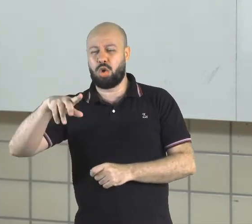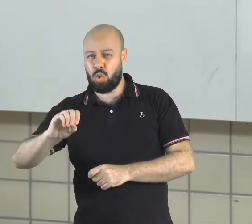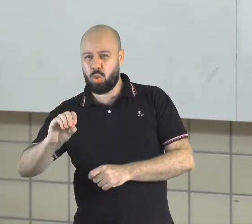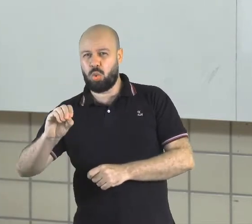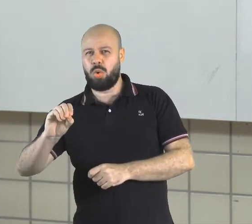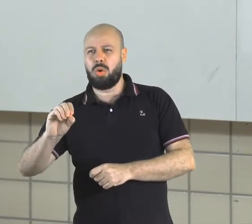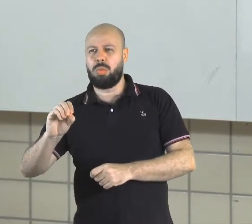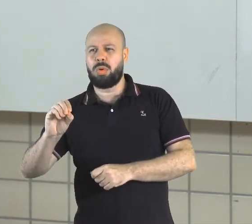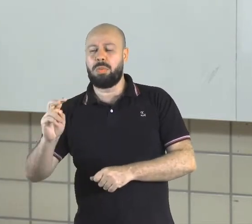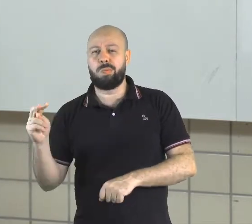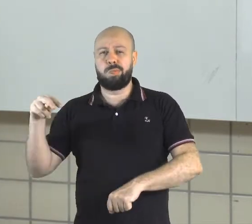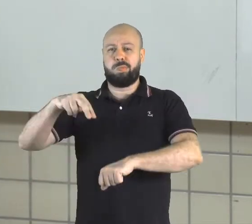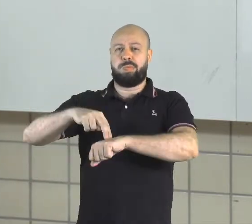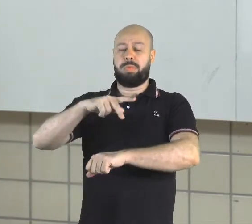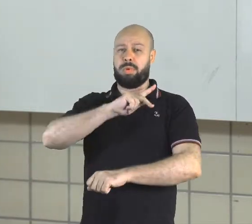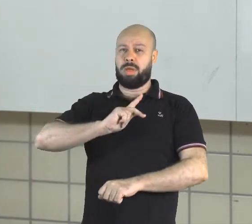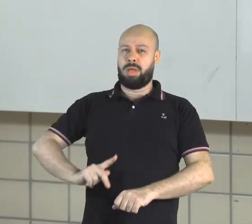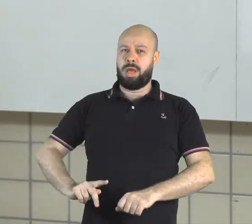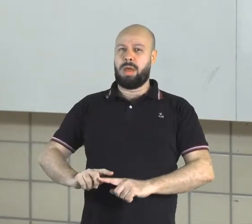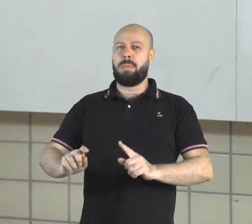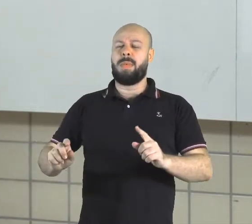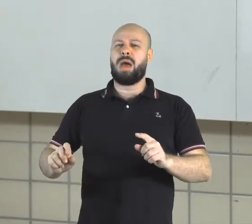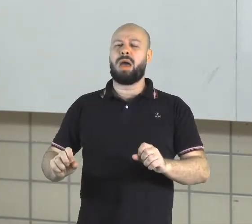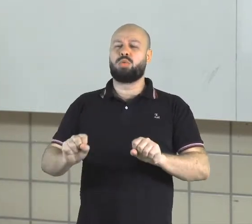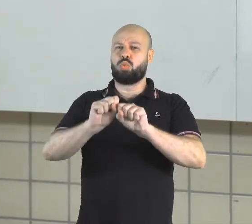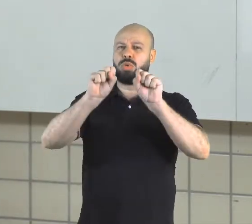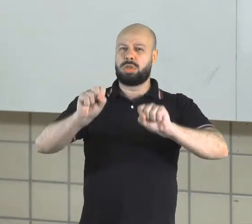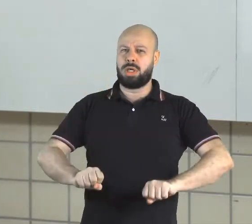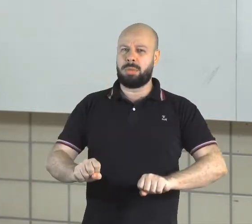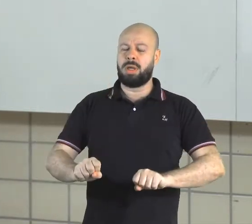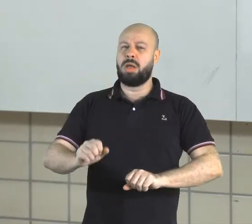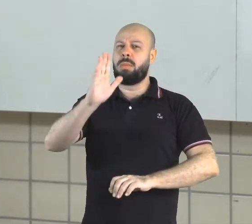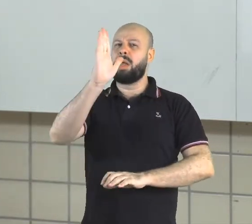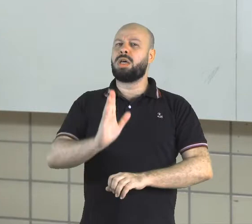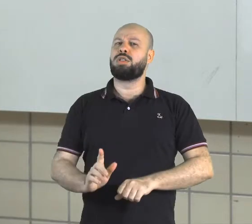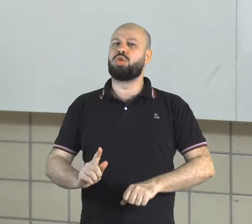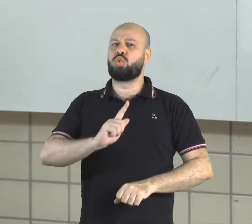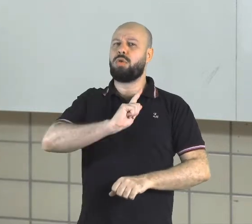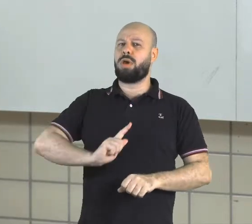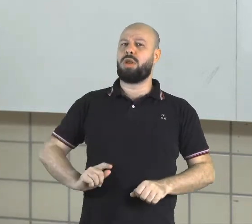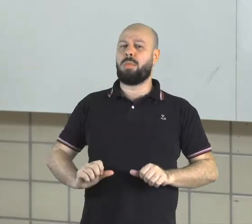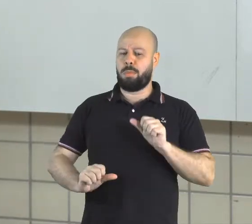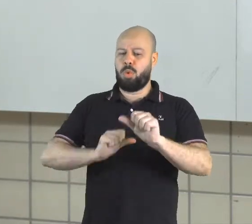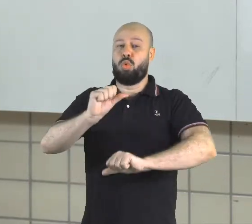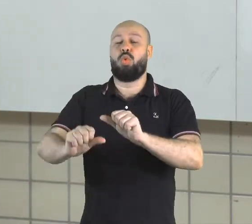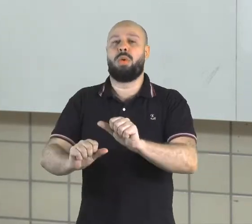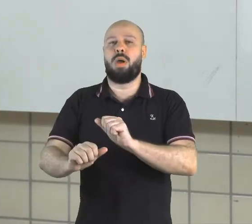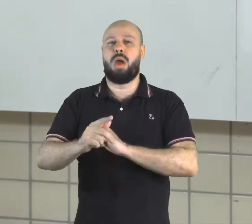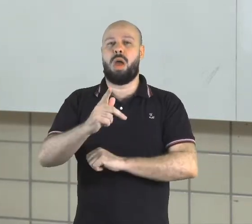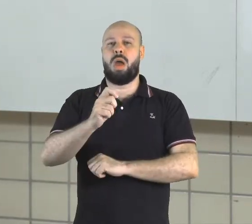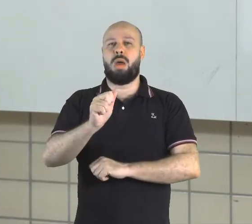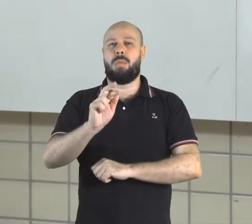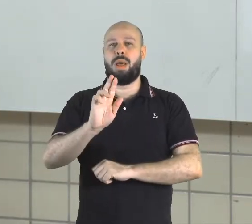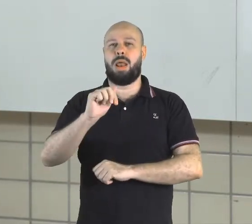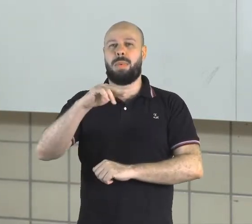presidência, mas o sistema de governo do Brasil mudou, virou